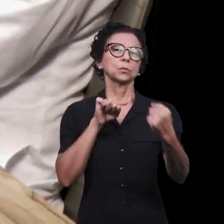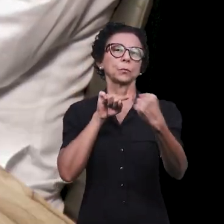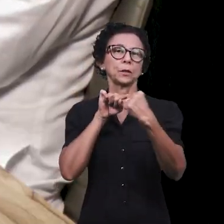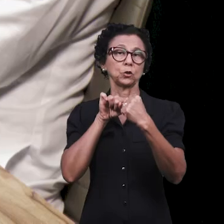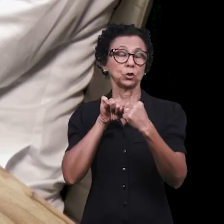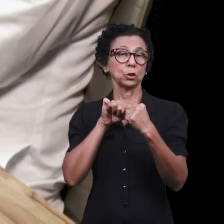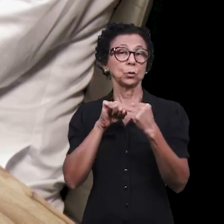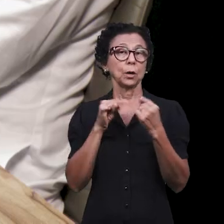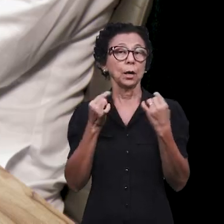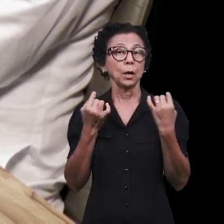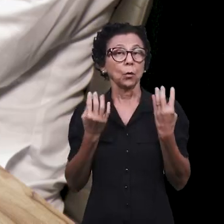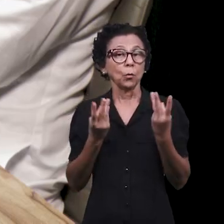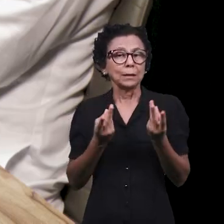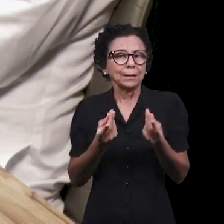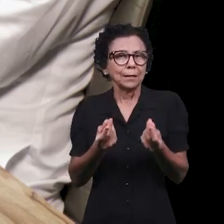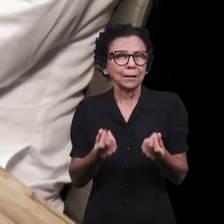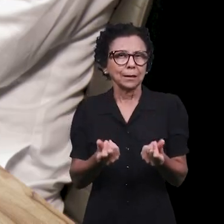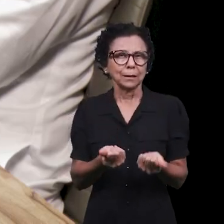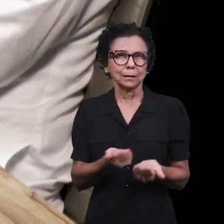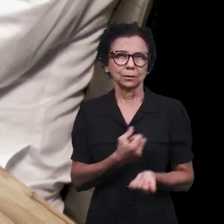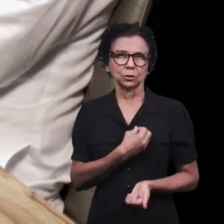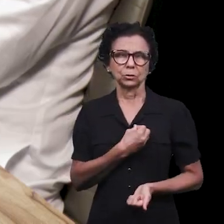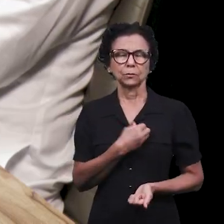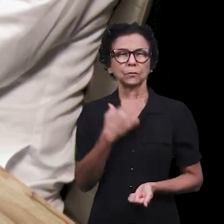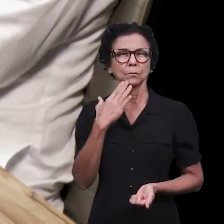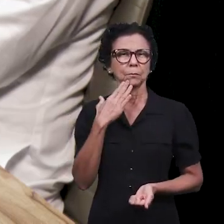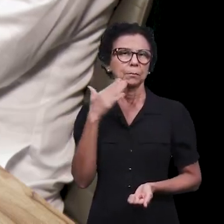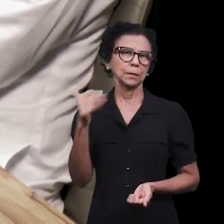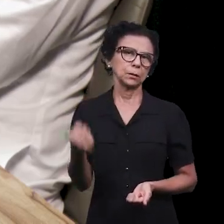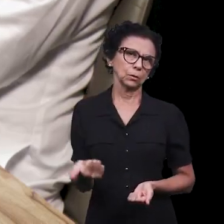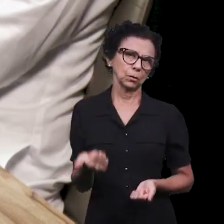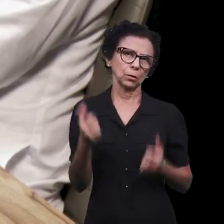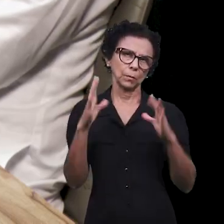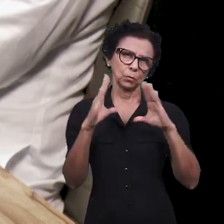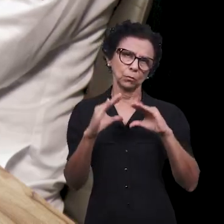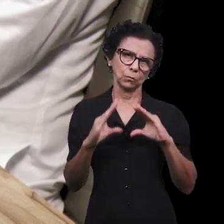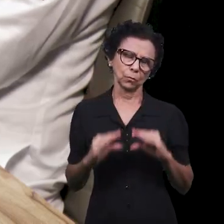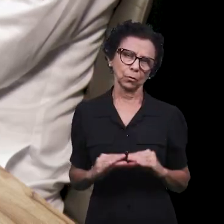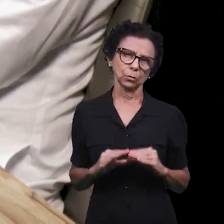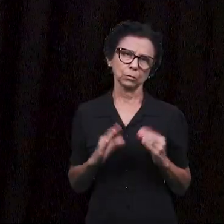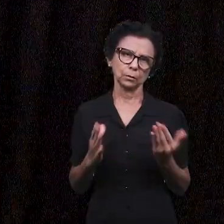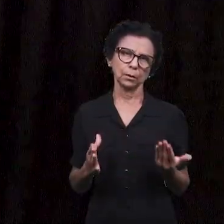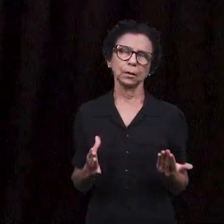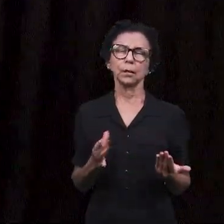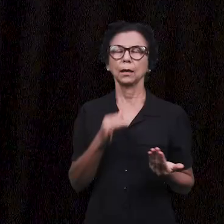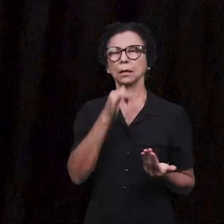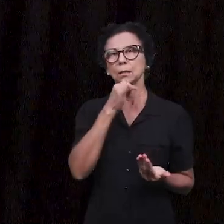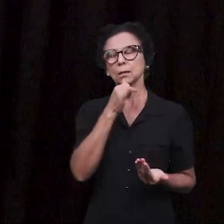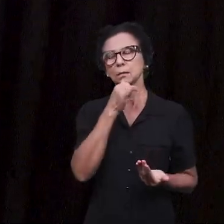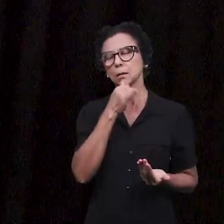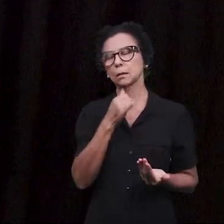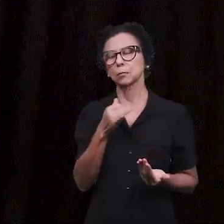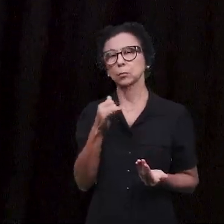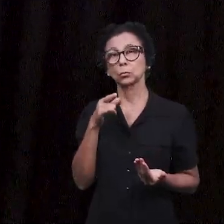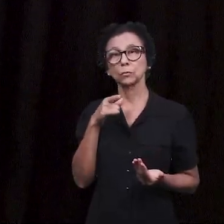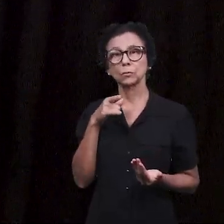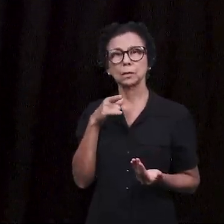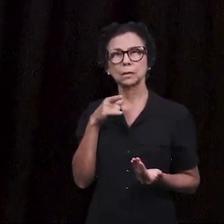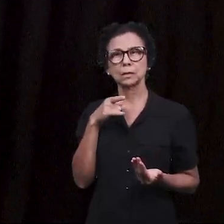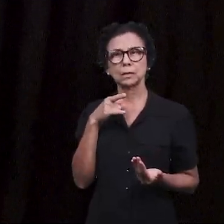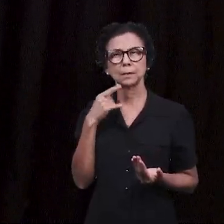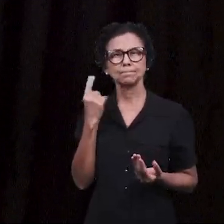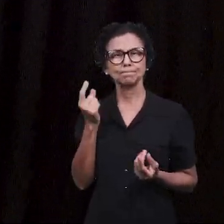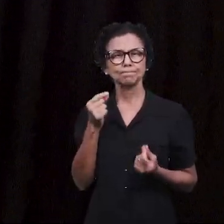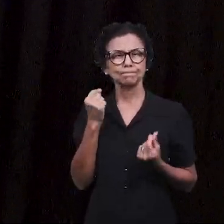melhor qualidade de vida para o paciente. Então, conforme ocorre a descoberta